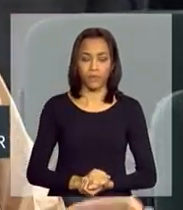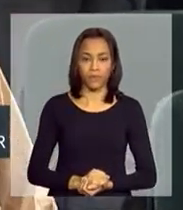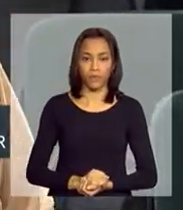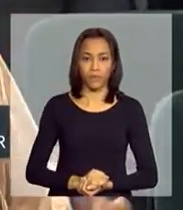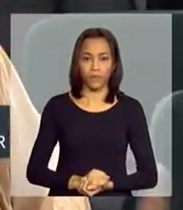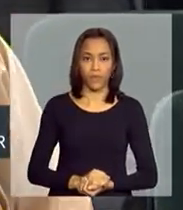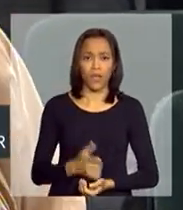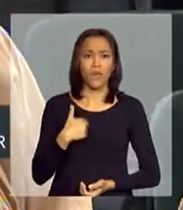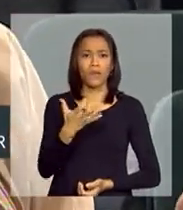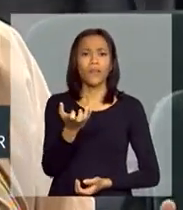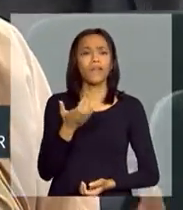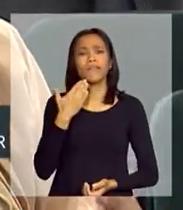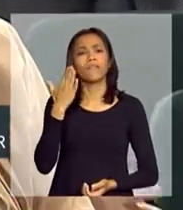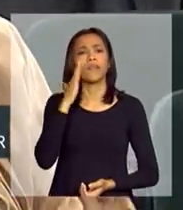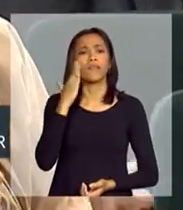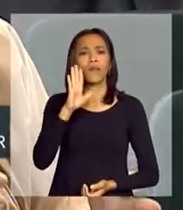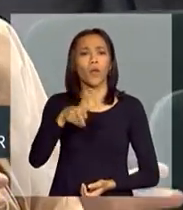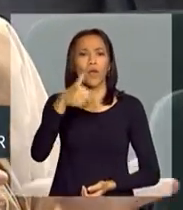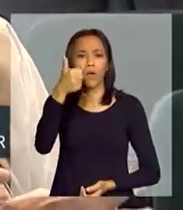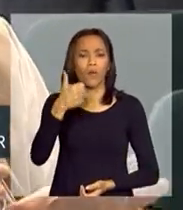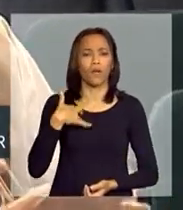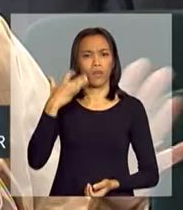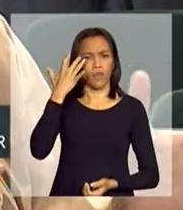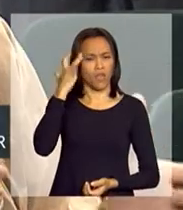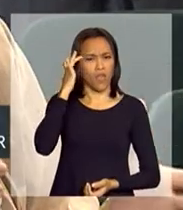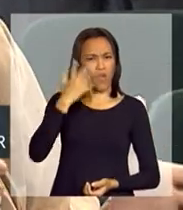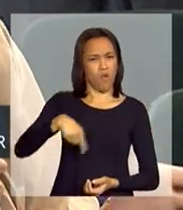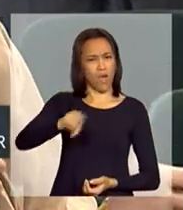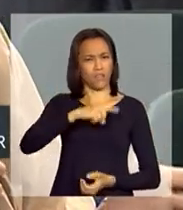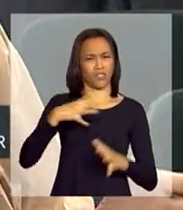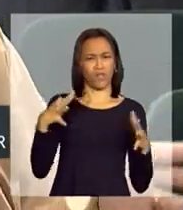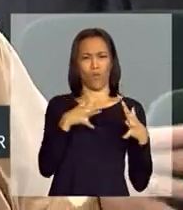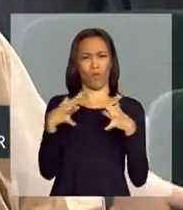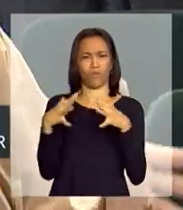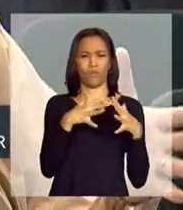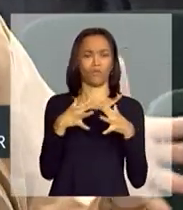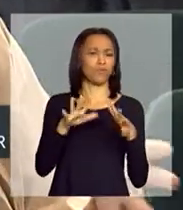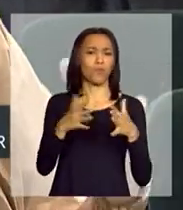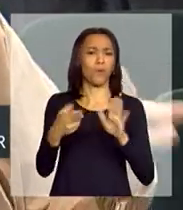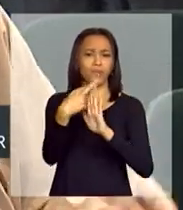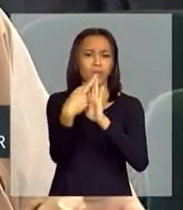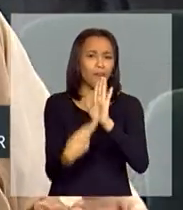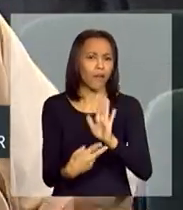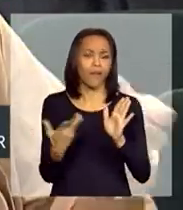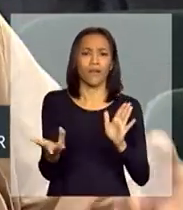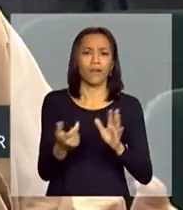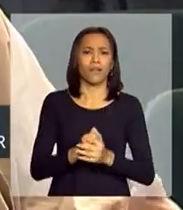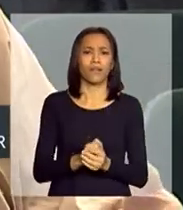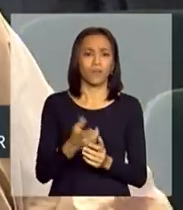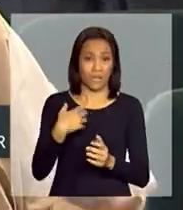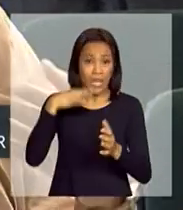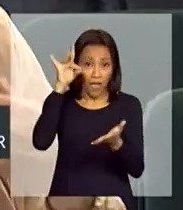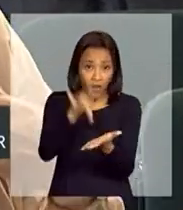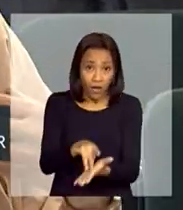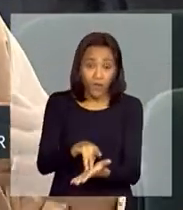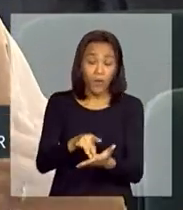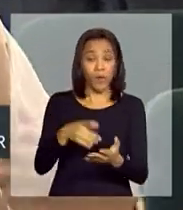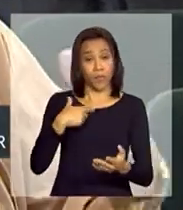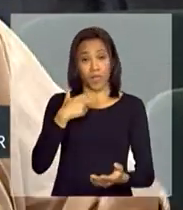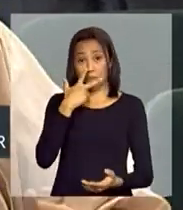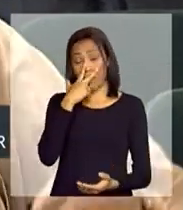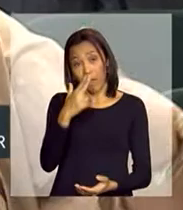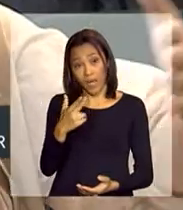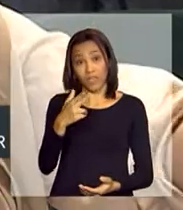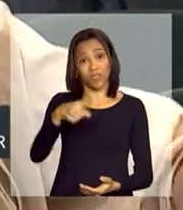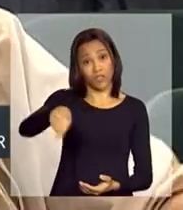eu queria entender um pouco melhor porque para a gente eu acho tão pouco ainda Confuso com relação às medidas em si o que a gente tem de concreto porque o que tá me